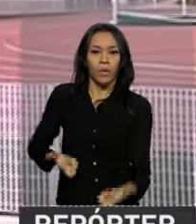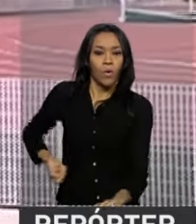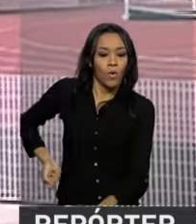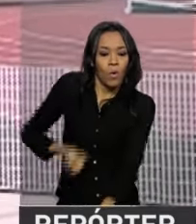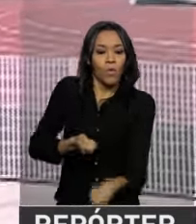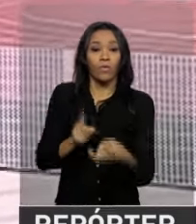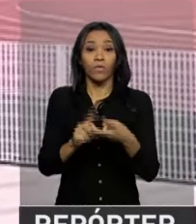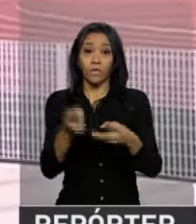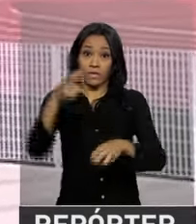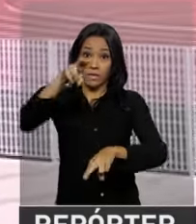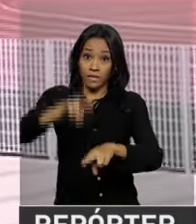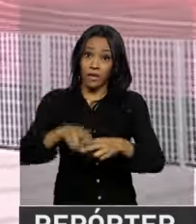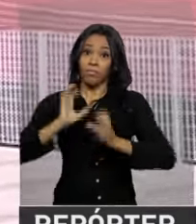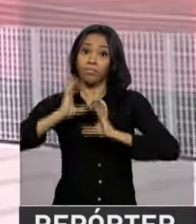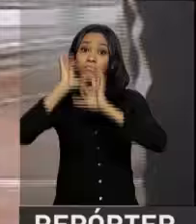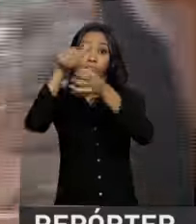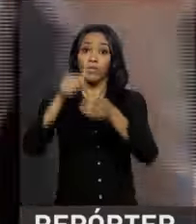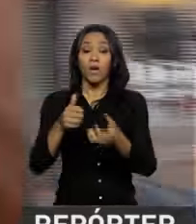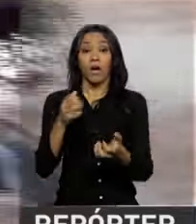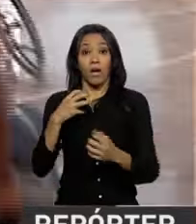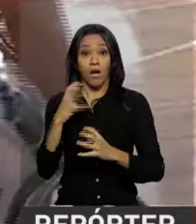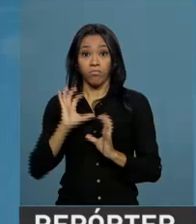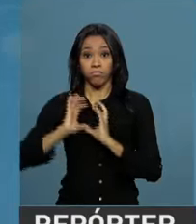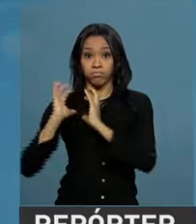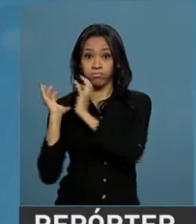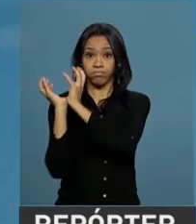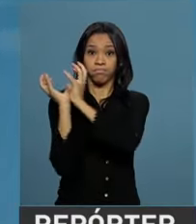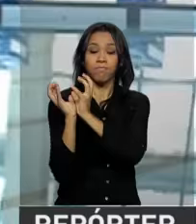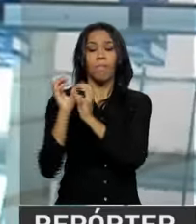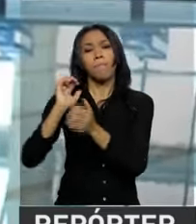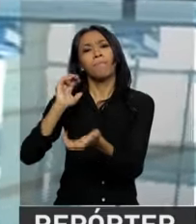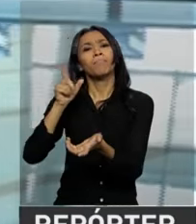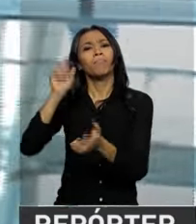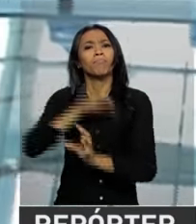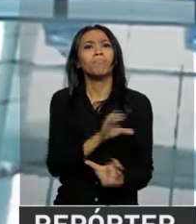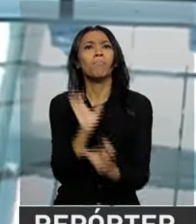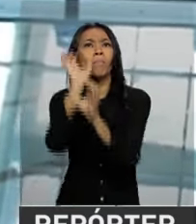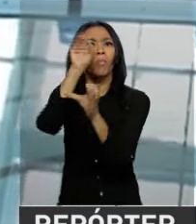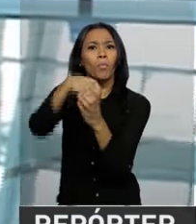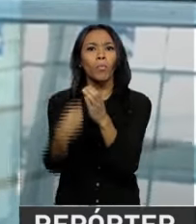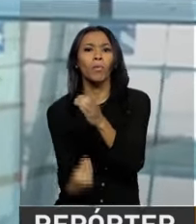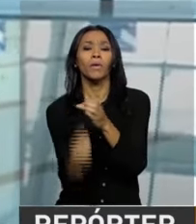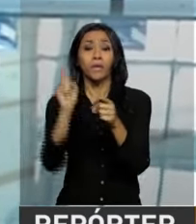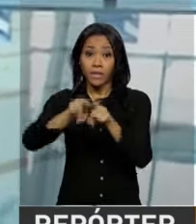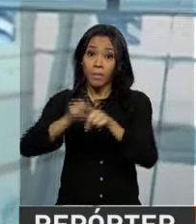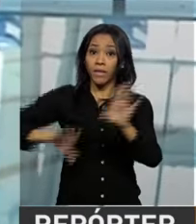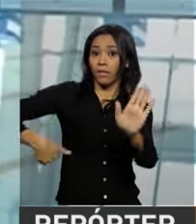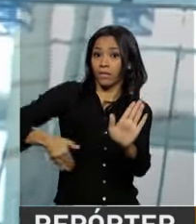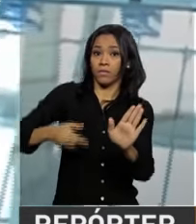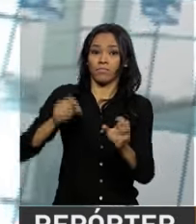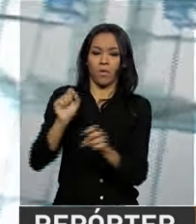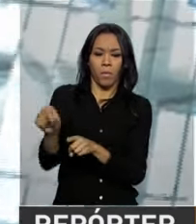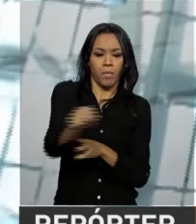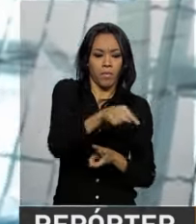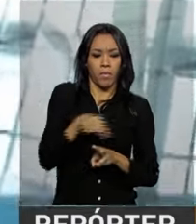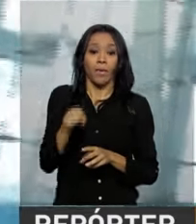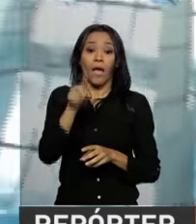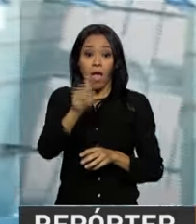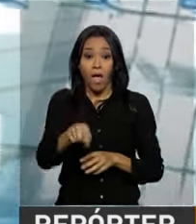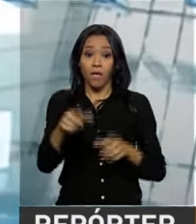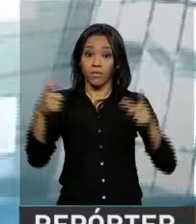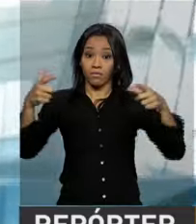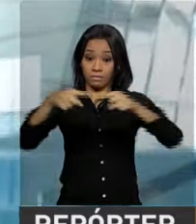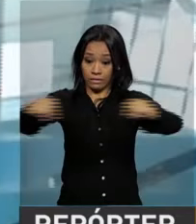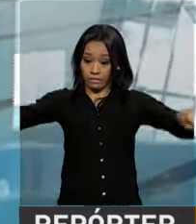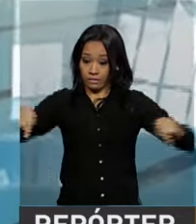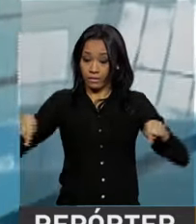vôlei sentado, futebol americano, basquete e natação. Esta é a piscina principal do centro de treinamento. Ela é padrão